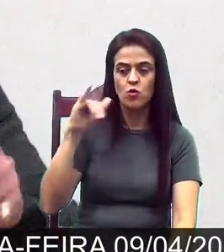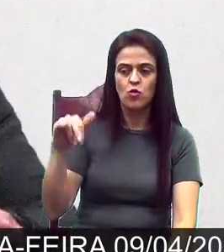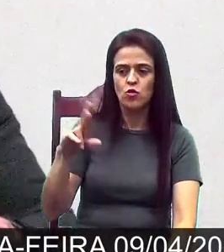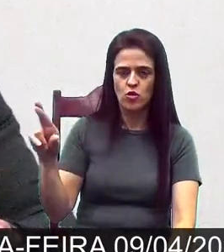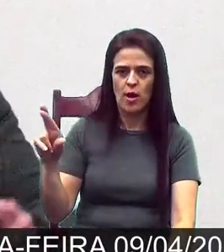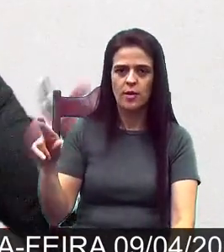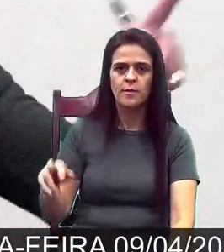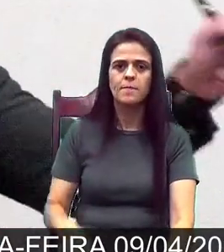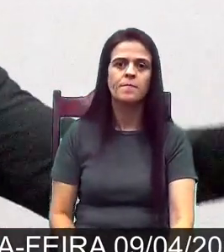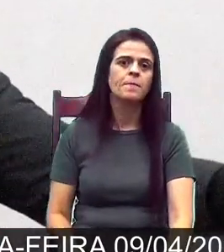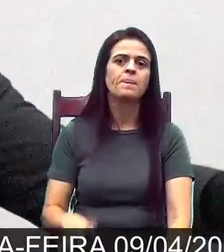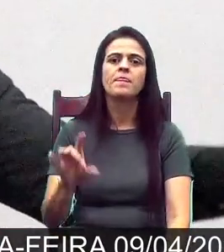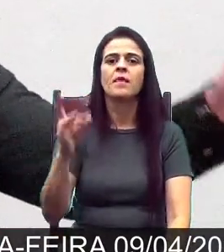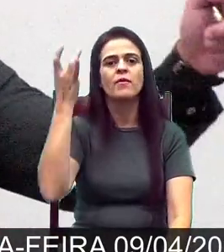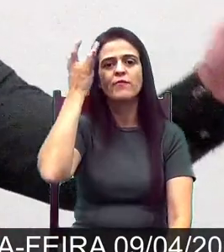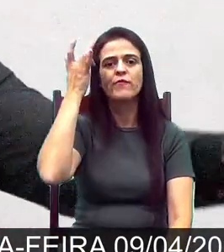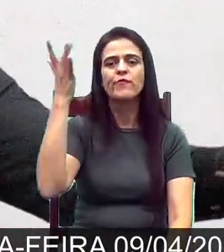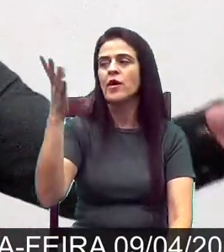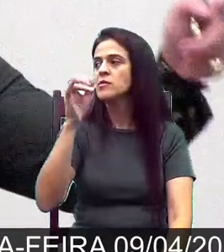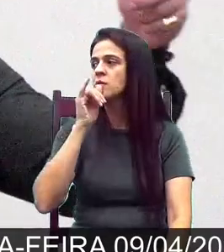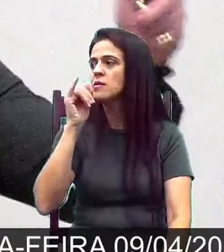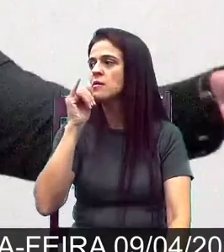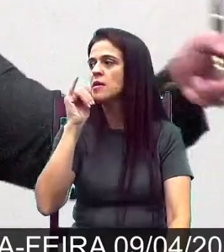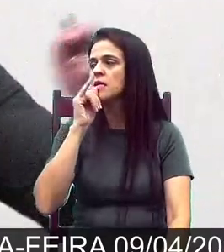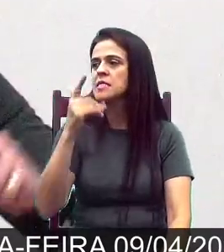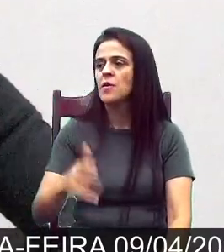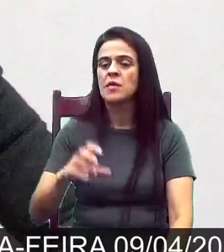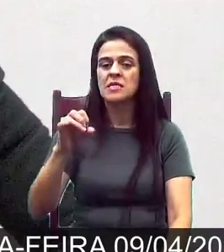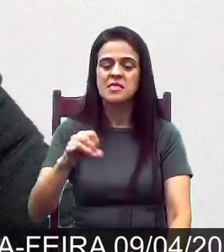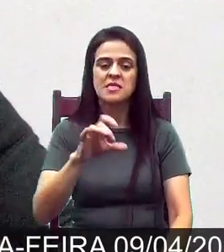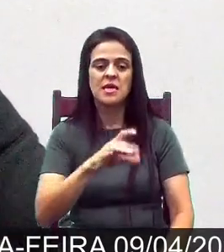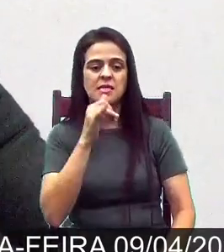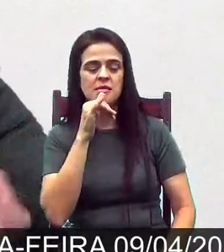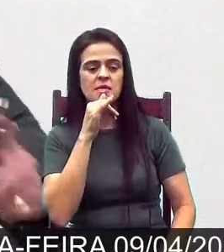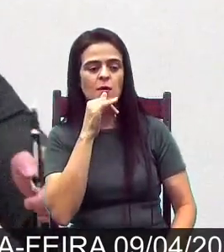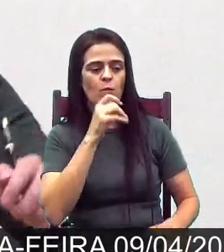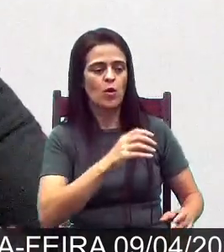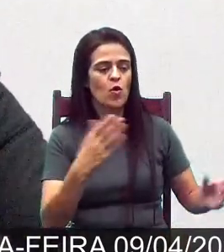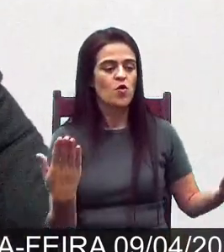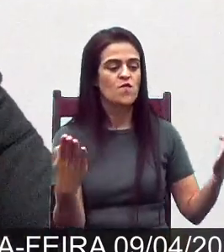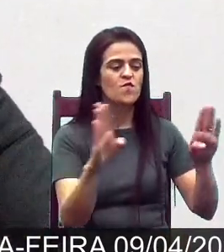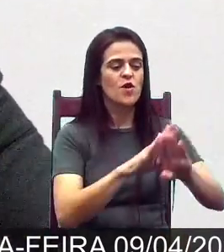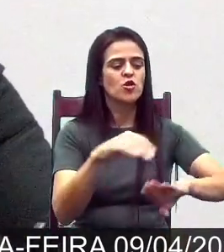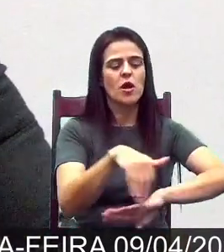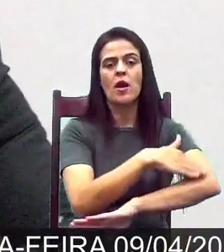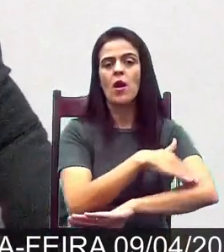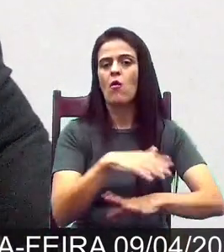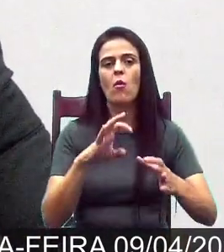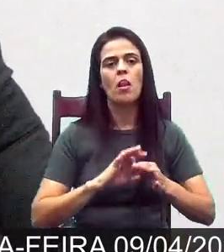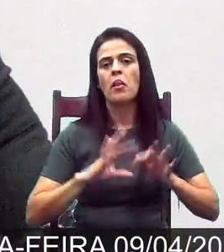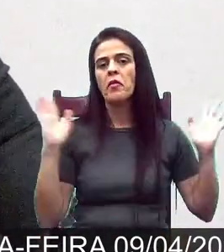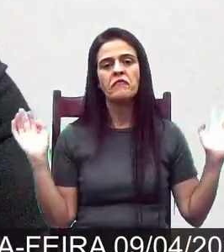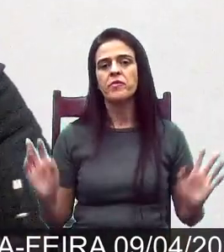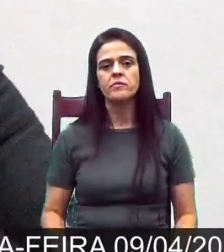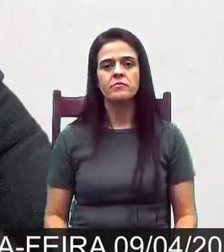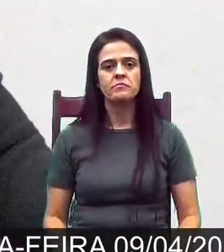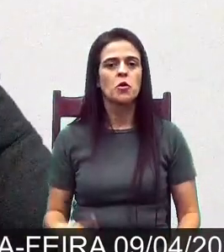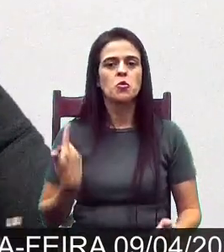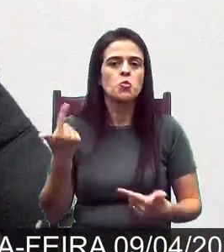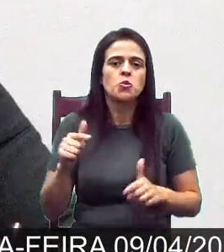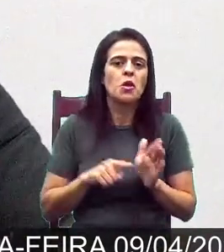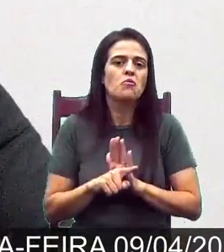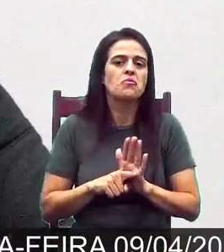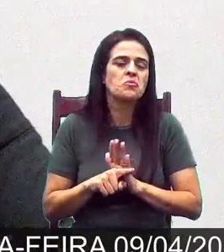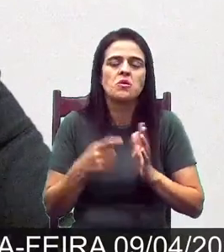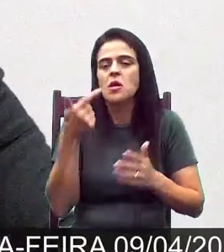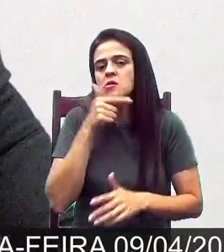um pedaço de tábua e botar no meio da rua, você fecha a rua, você faz o que você quiser na rua. O que você quiser na rua. Mas não tem fiscalização, não tem ninguém para